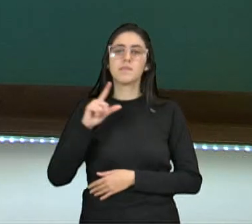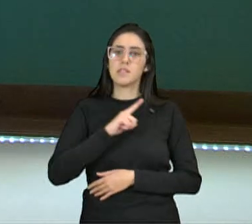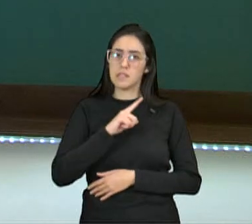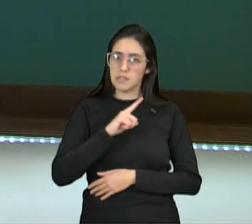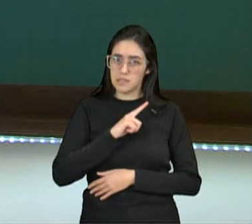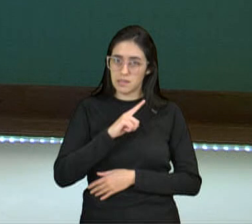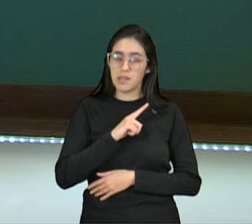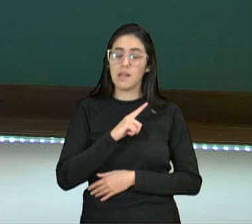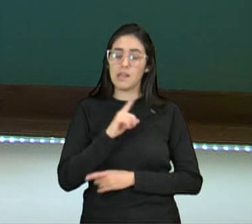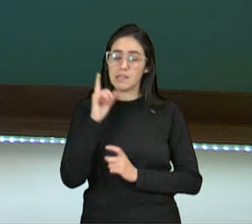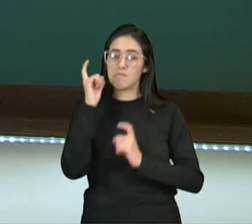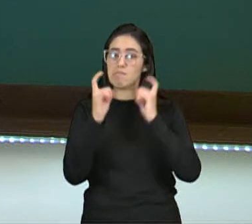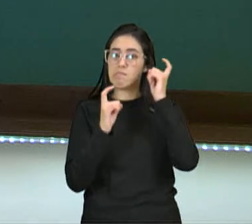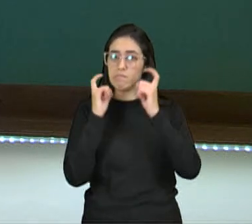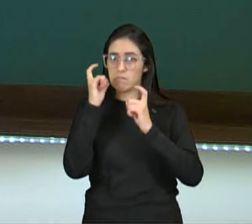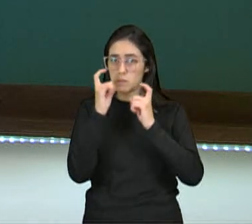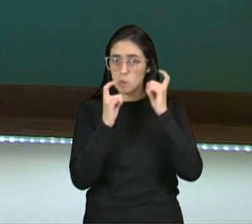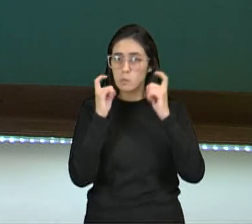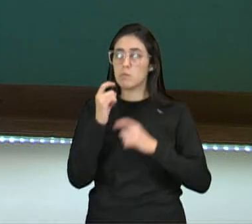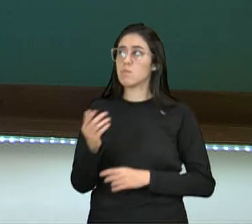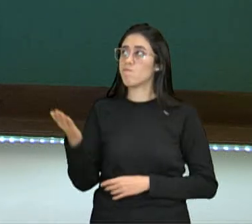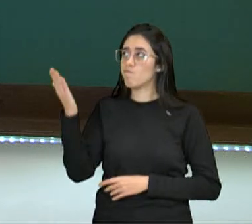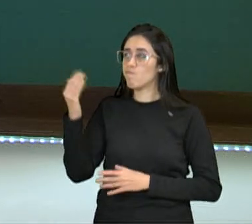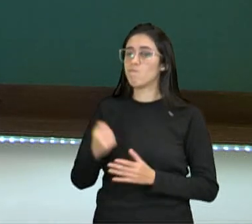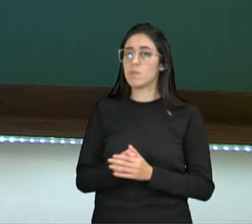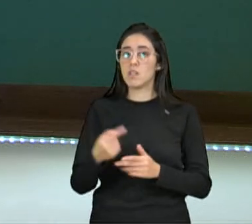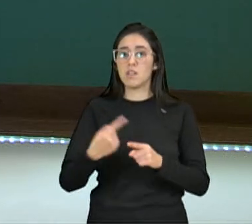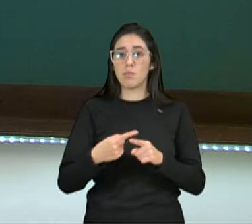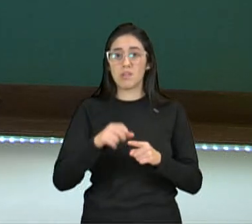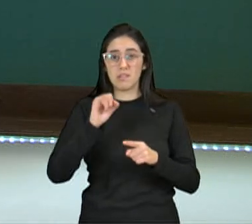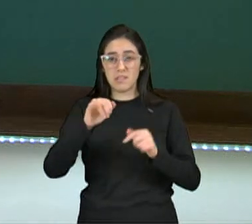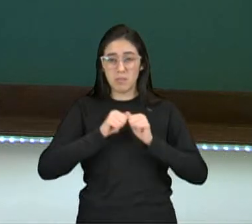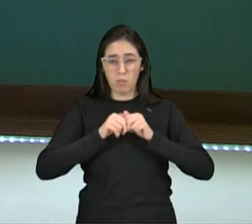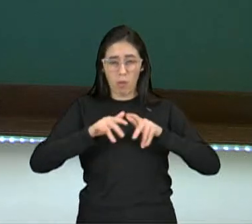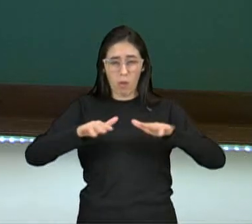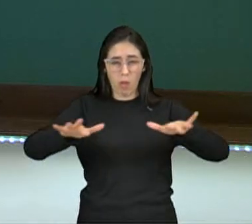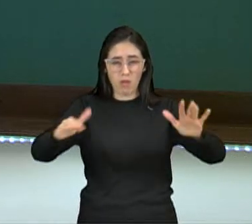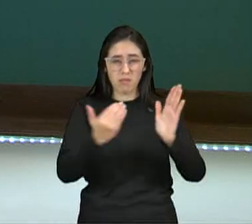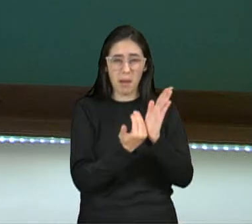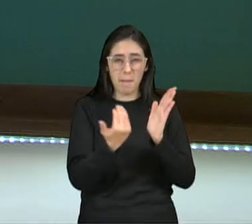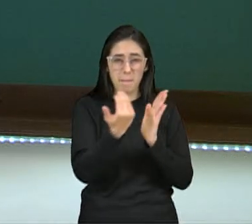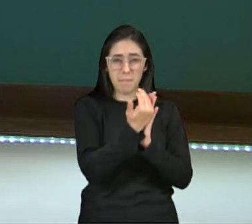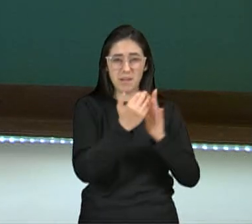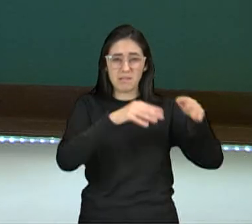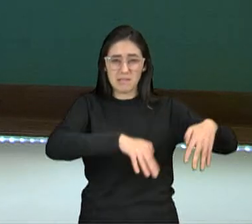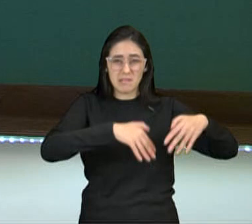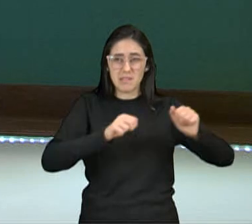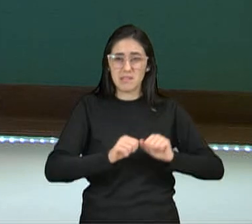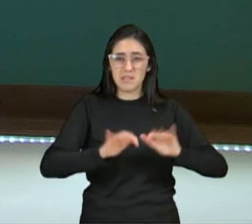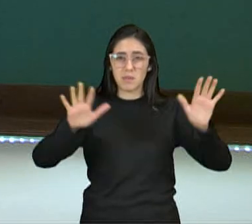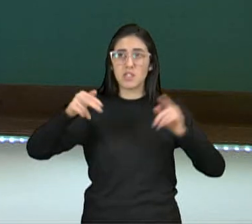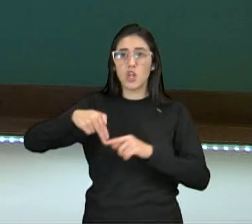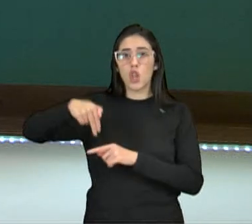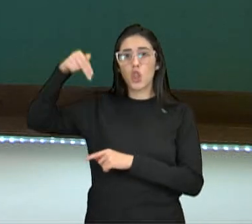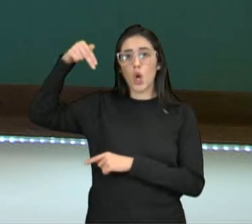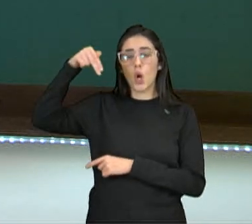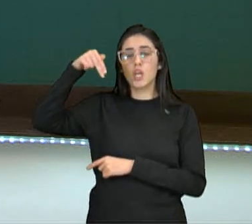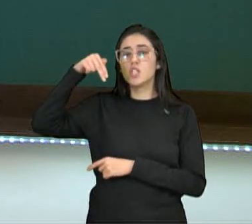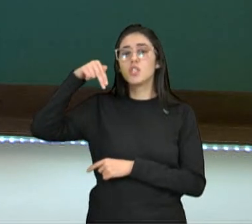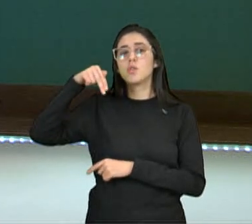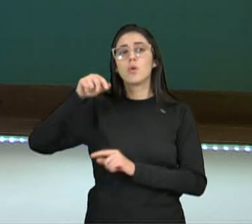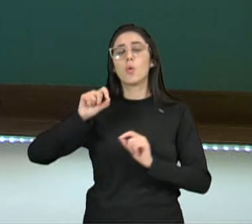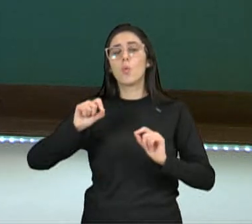uma preocupação, porque se o avanço da fronteira agrícola está em direção à região norte, o que nós